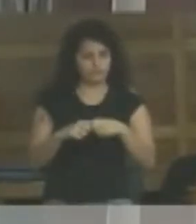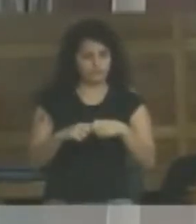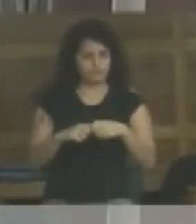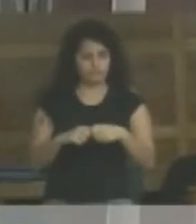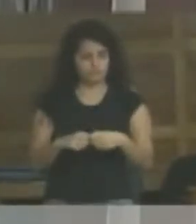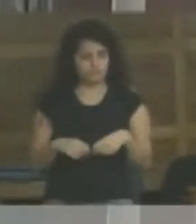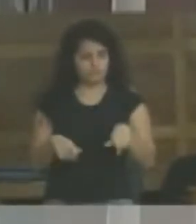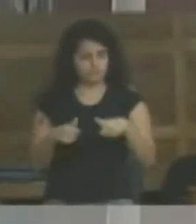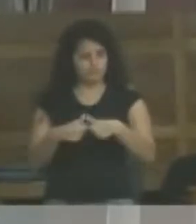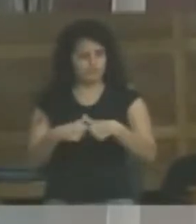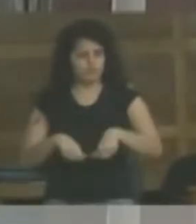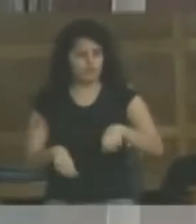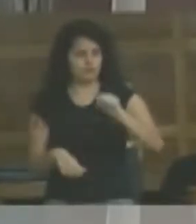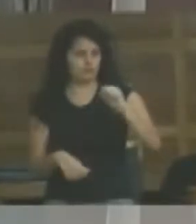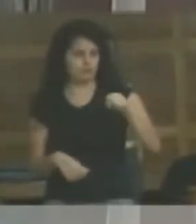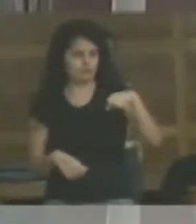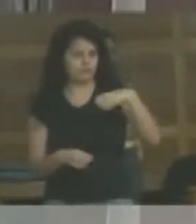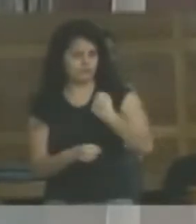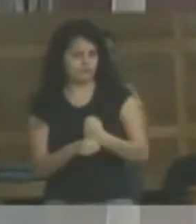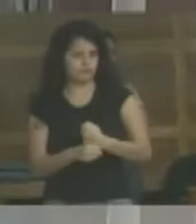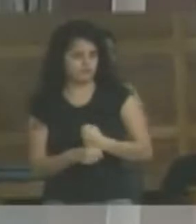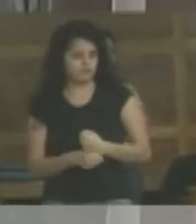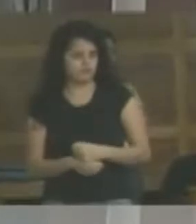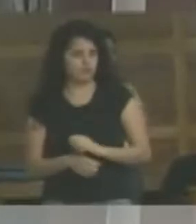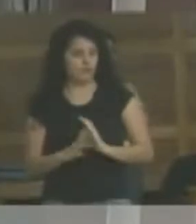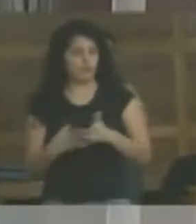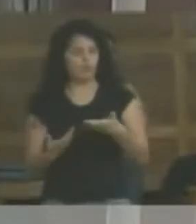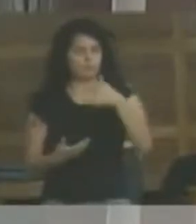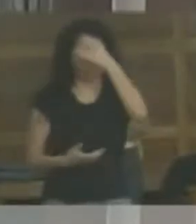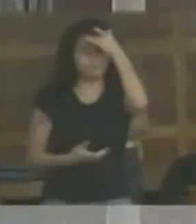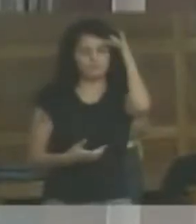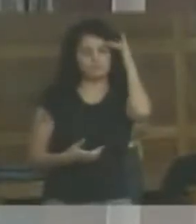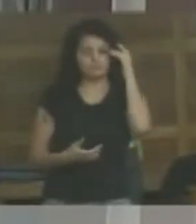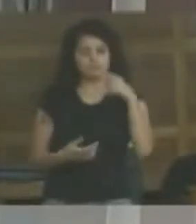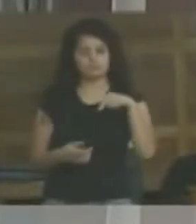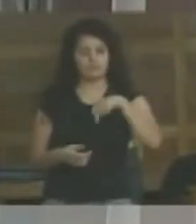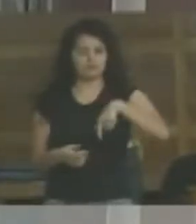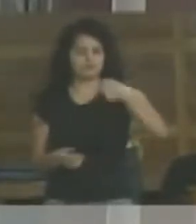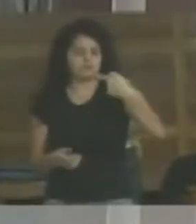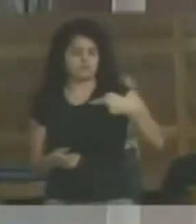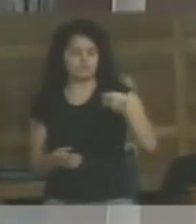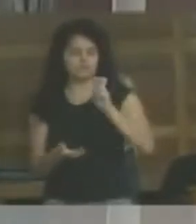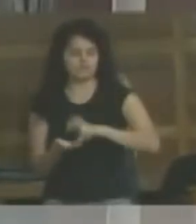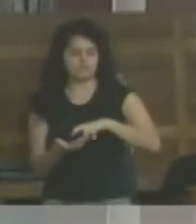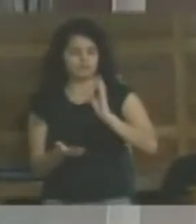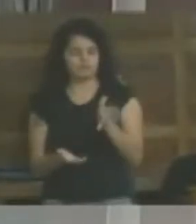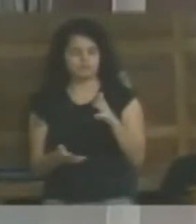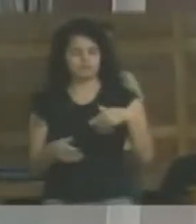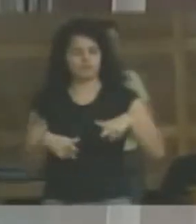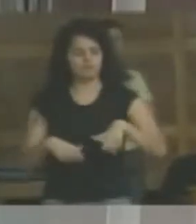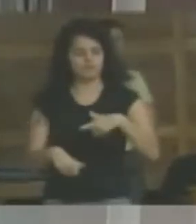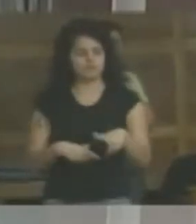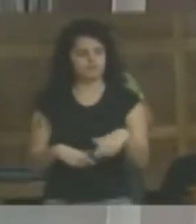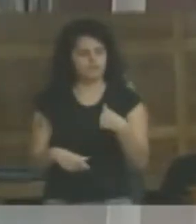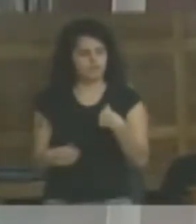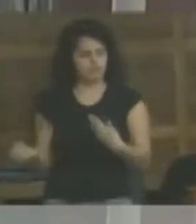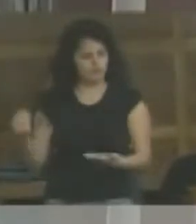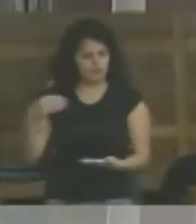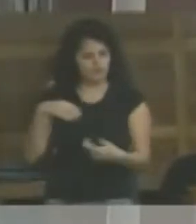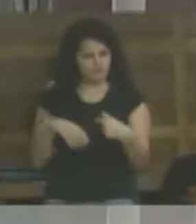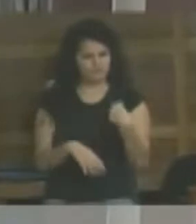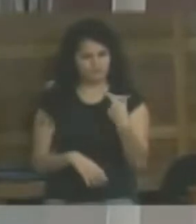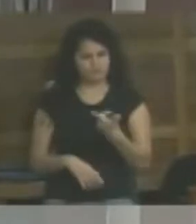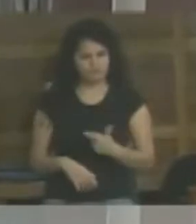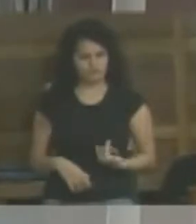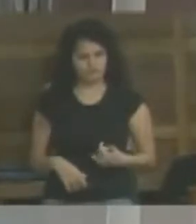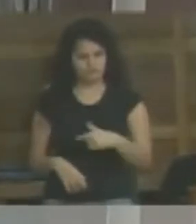cidade? Ou a pessoa que você chega aqui 7 horas já se encontra aqui trabalhando? Eu não tenho medo, não, gente. Eu vim para cá para representar o que